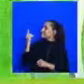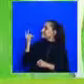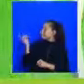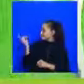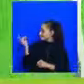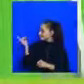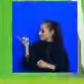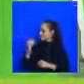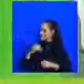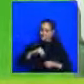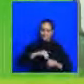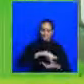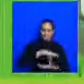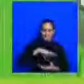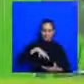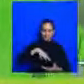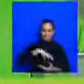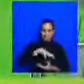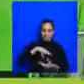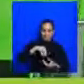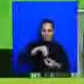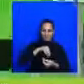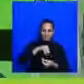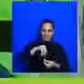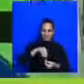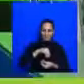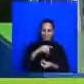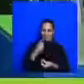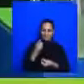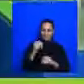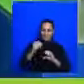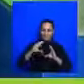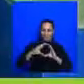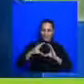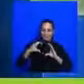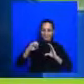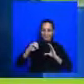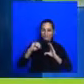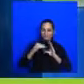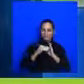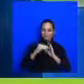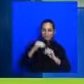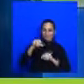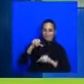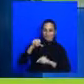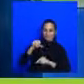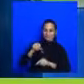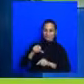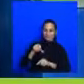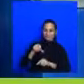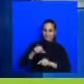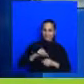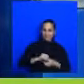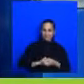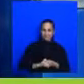valendo. Globo recarregado, embaralhando 10 bolas numeradas de 0 a 9.